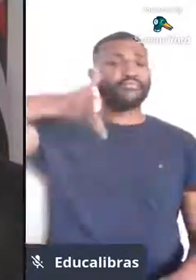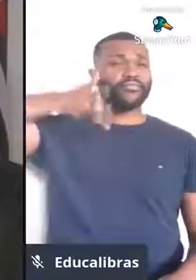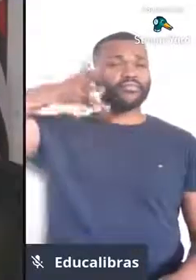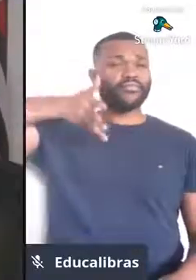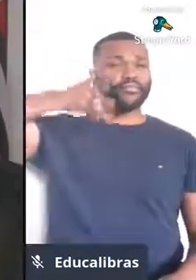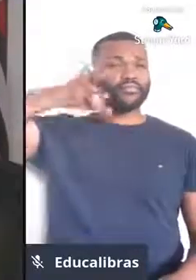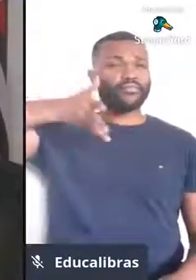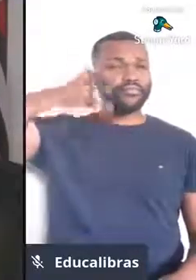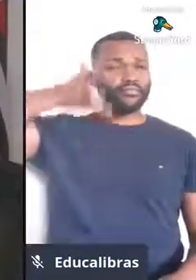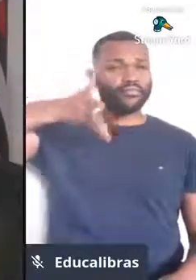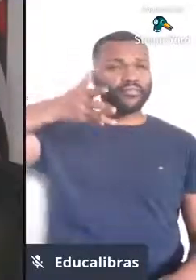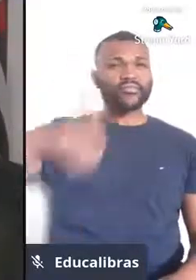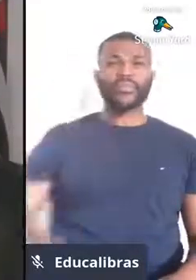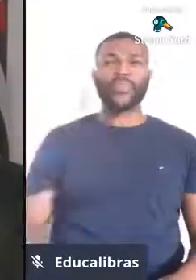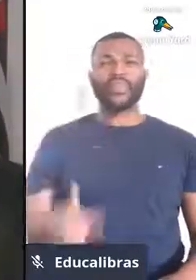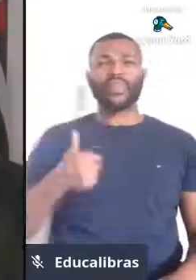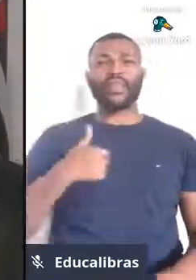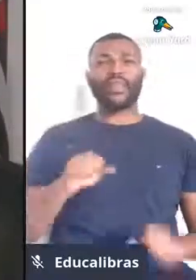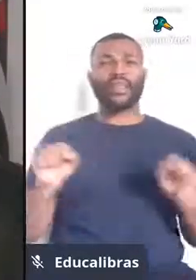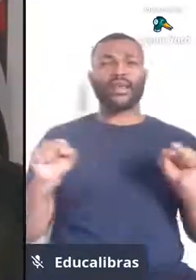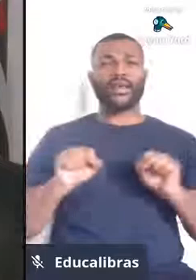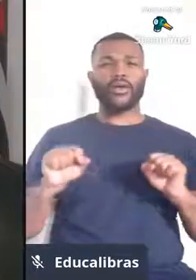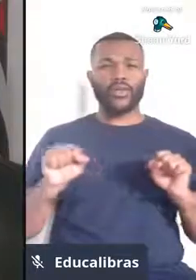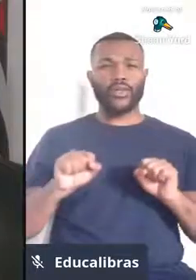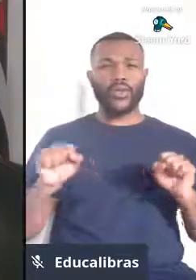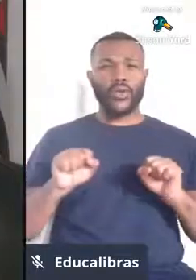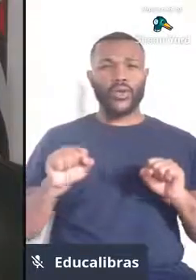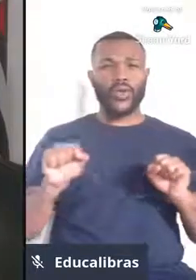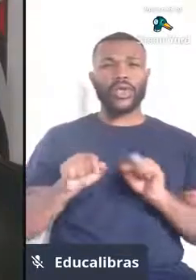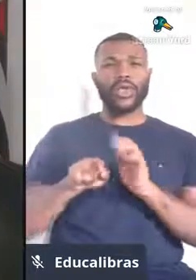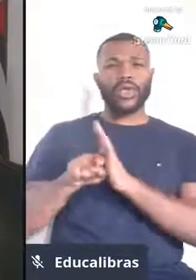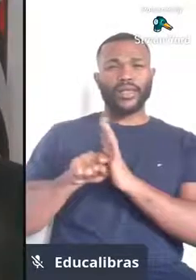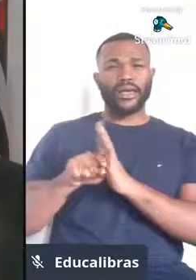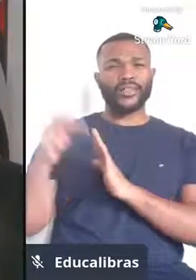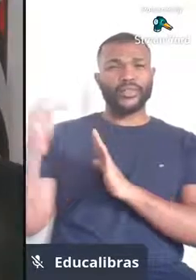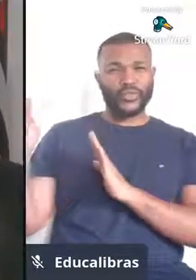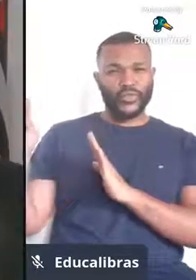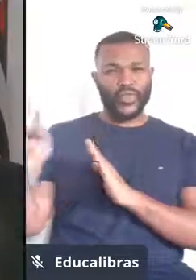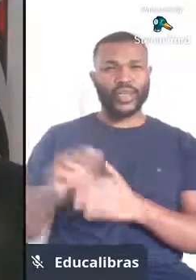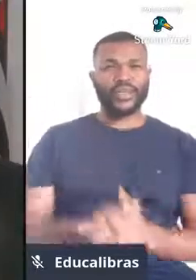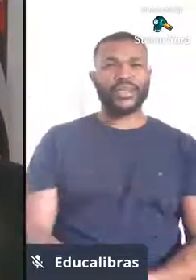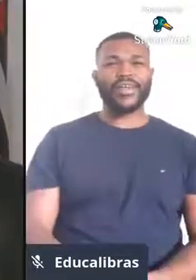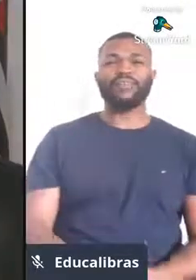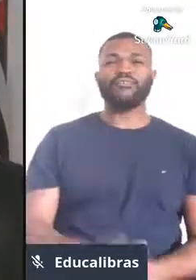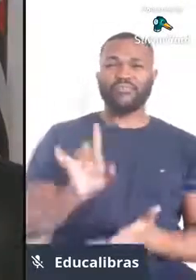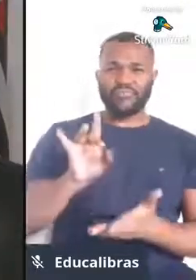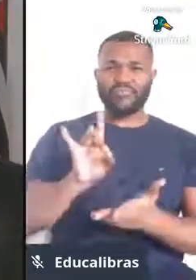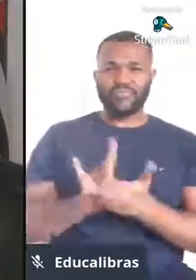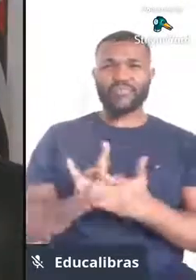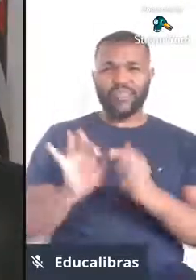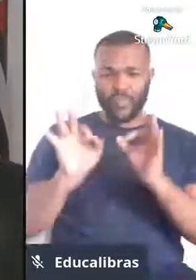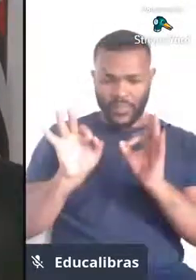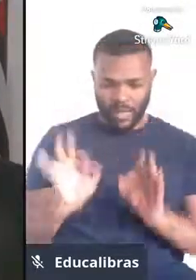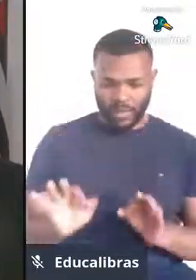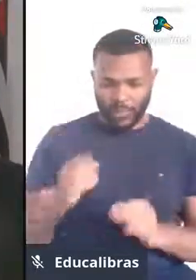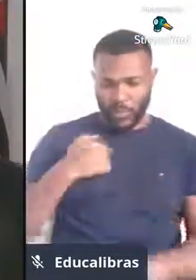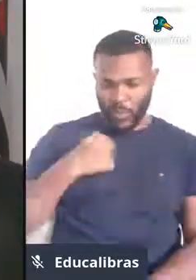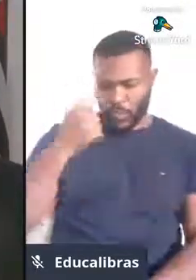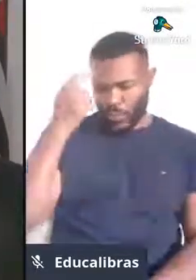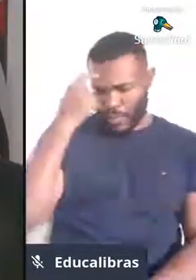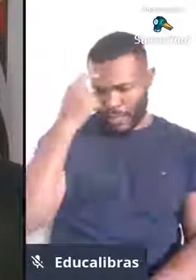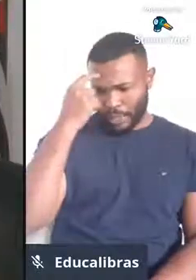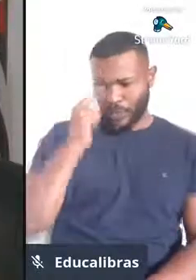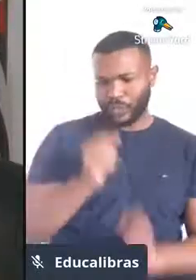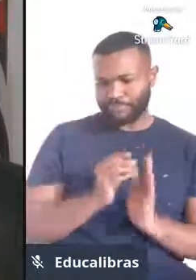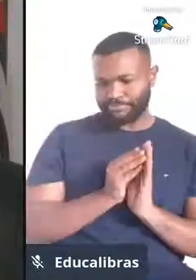Eu adorei a análise. Eu acho, de fato, que esse processo,